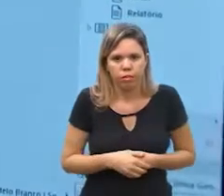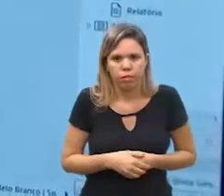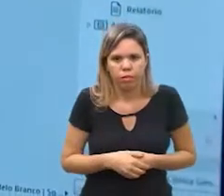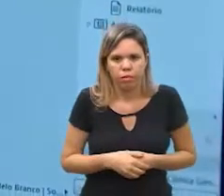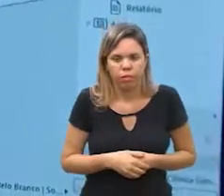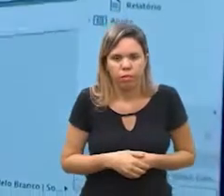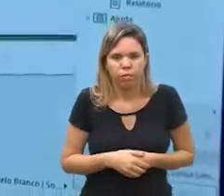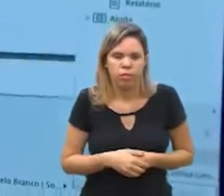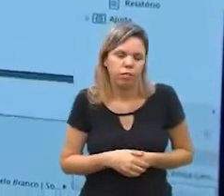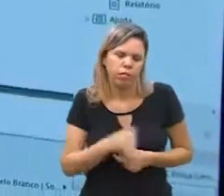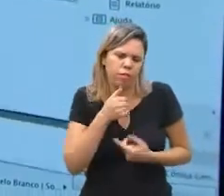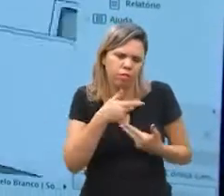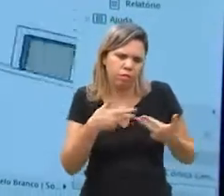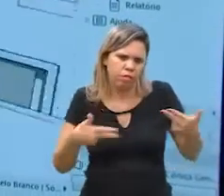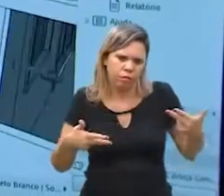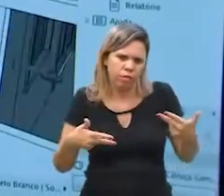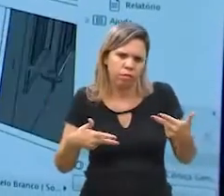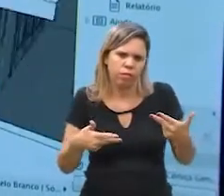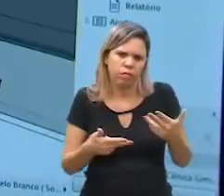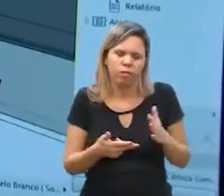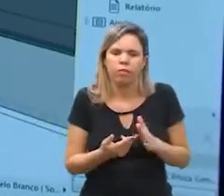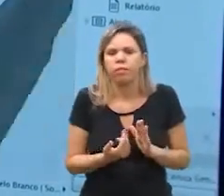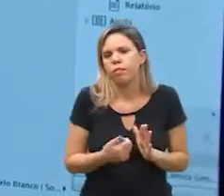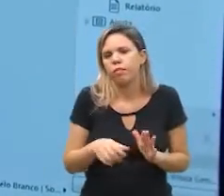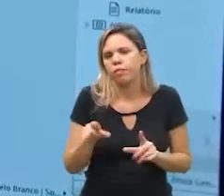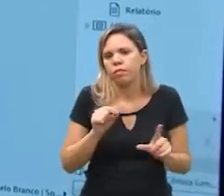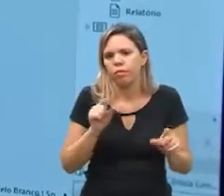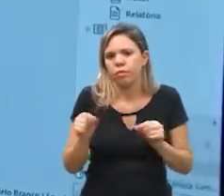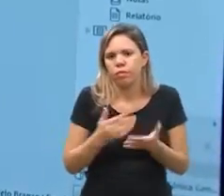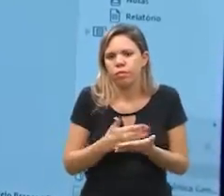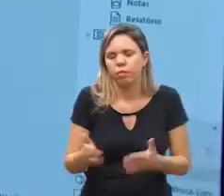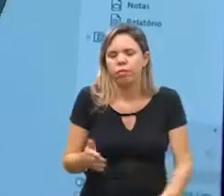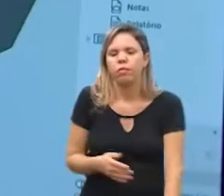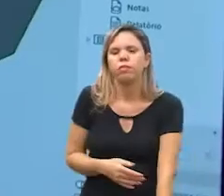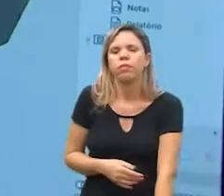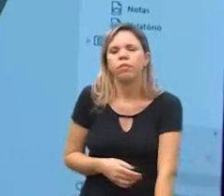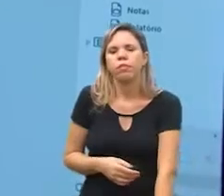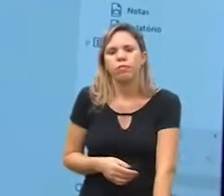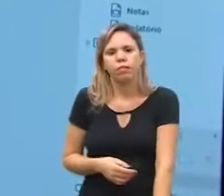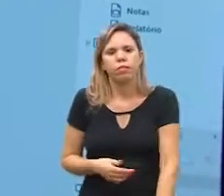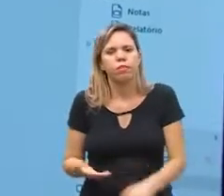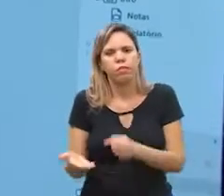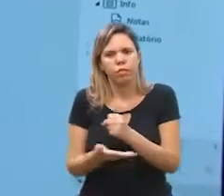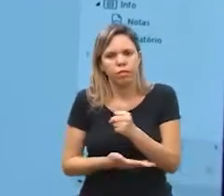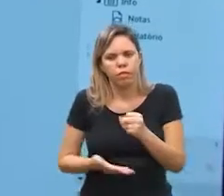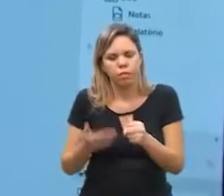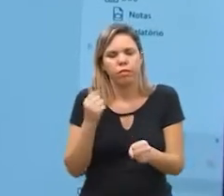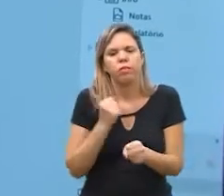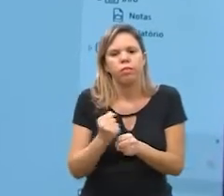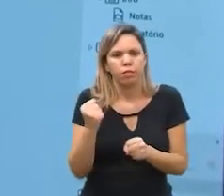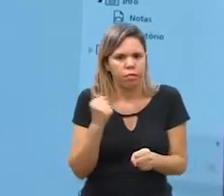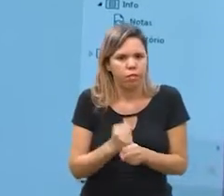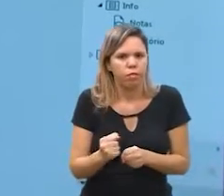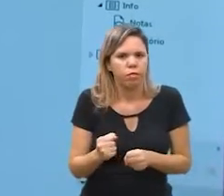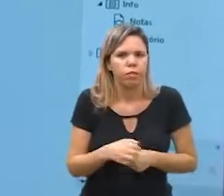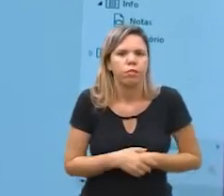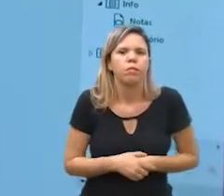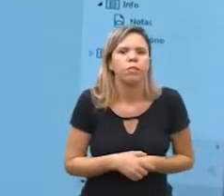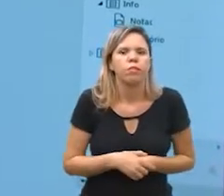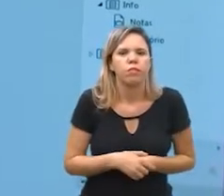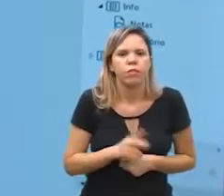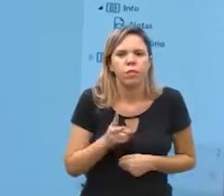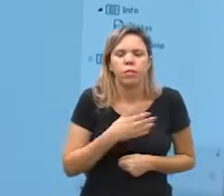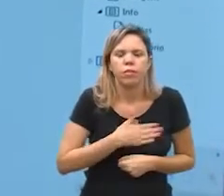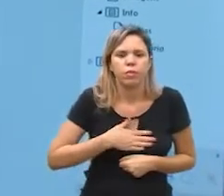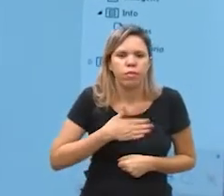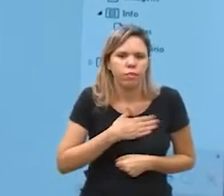com patrimônio e você pode trabalhar, que foi a minha opção desde o começo, na área basicamente da construção mesmo, né? Eu sempre